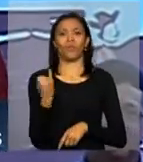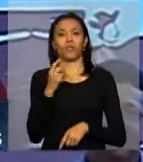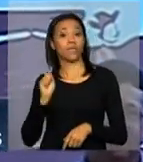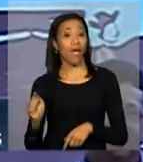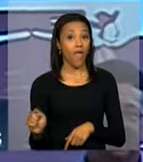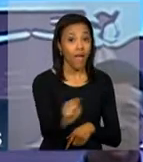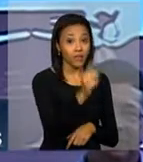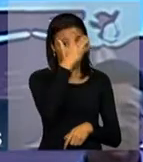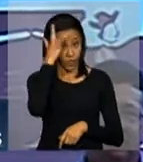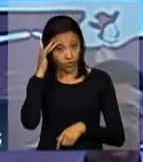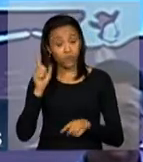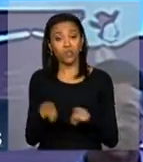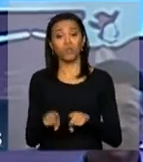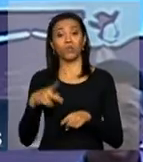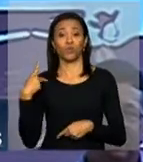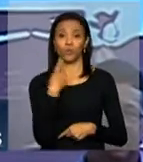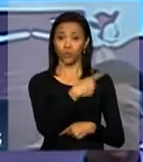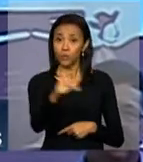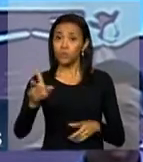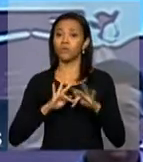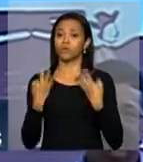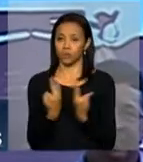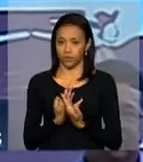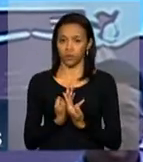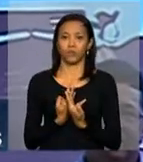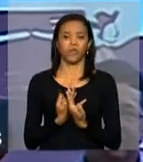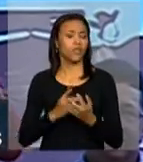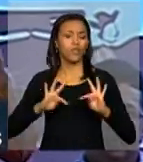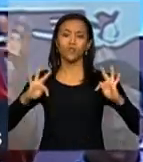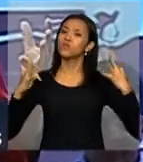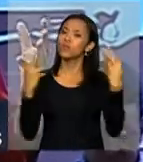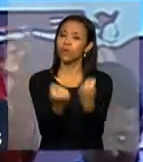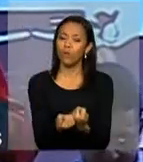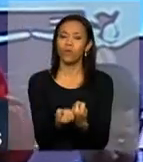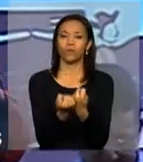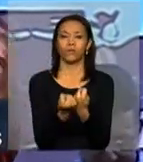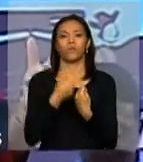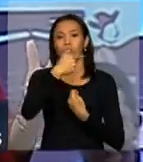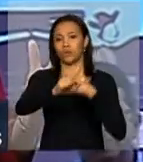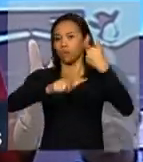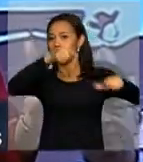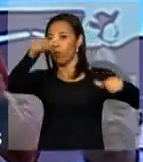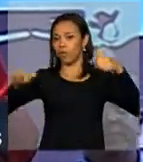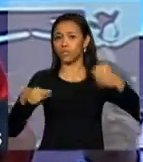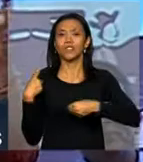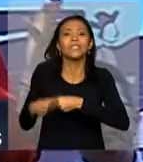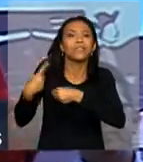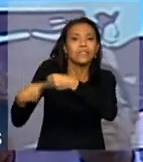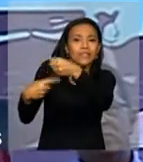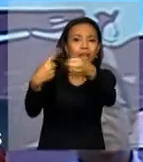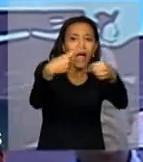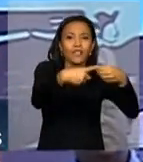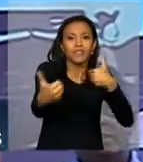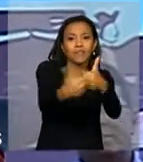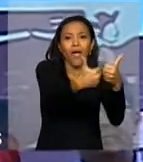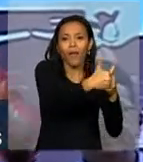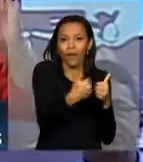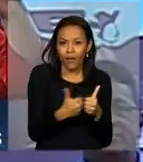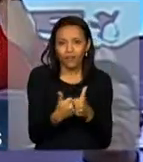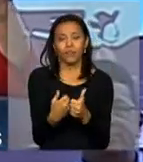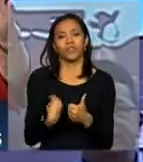suas famílias, eles e todos aqueles daquelas cidades que convivem com